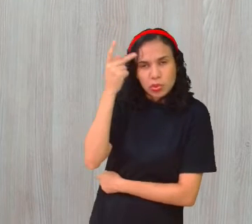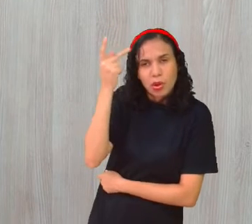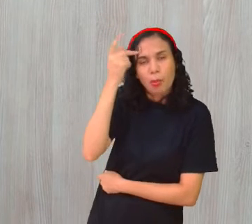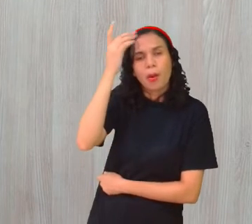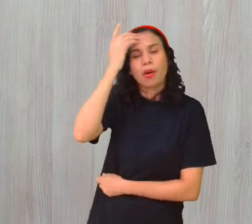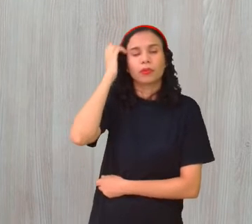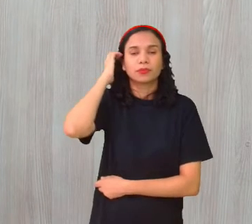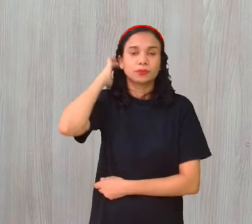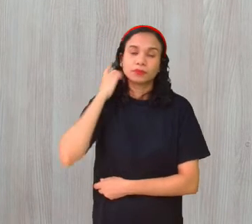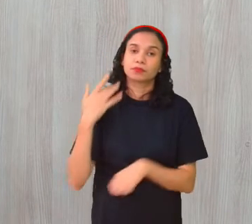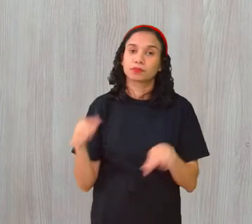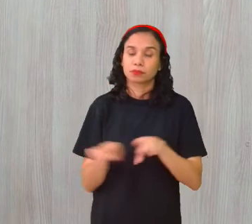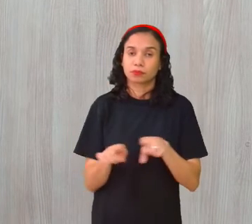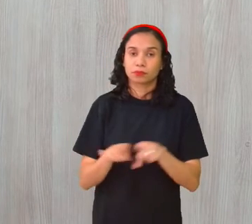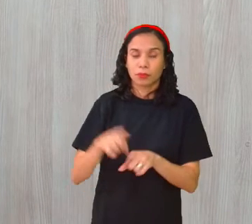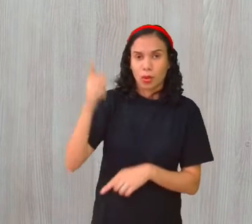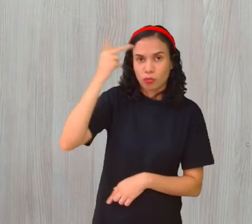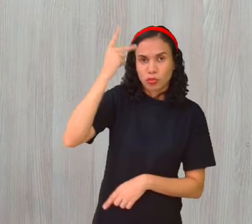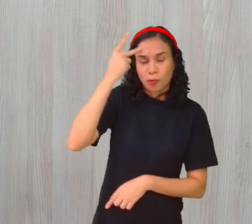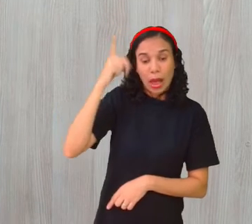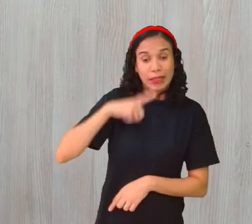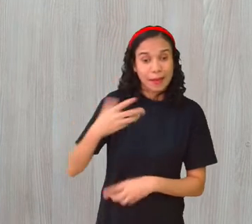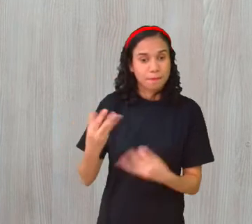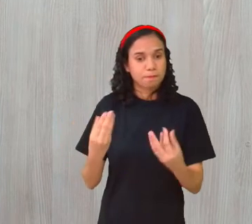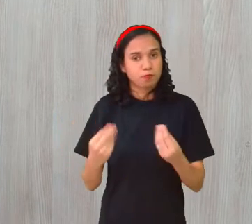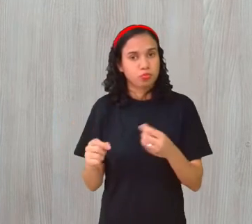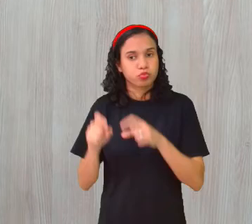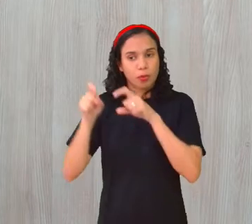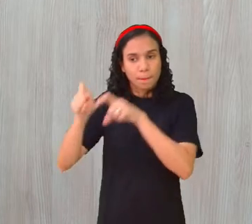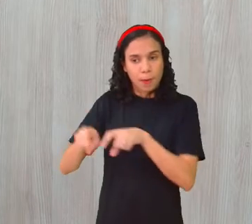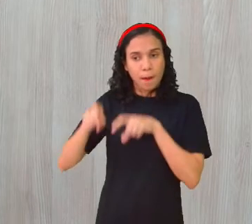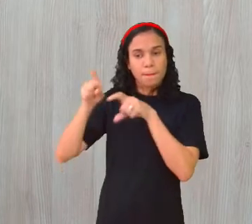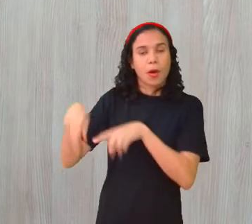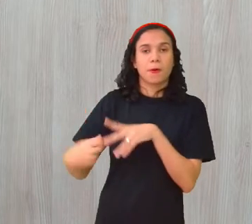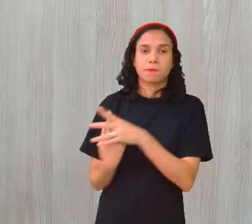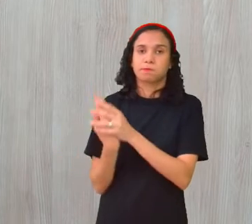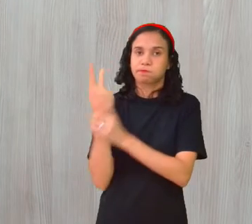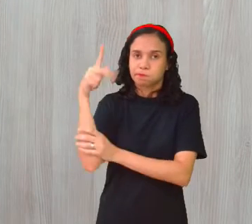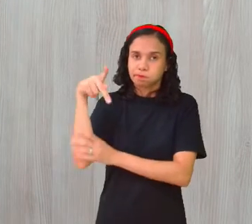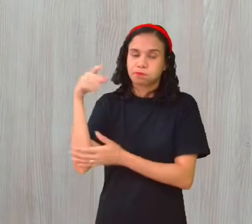de São Paulo também, bastante presente nessa